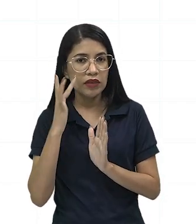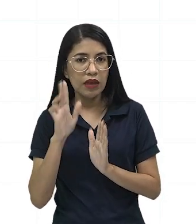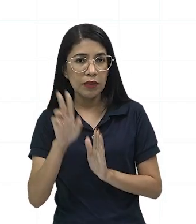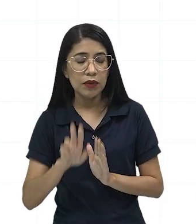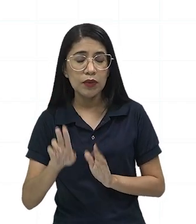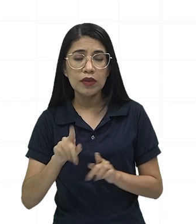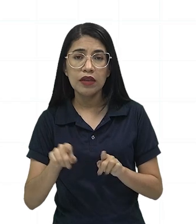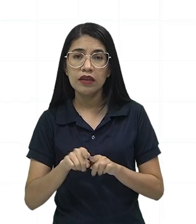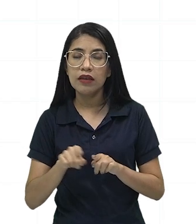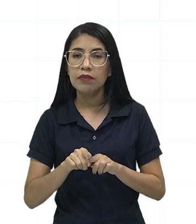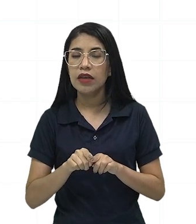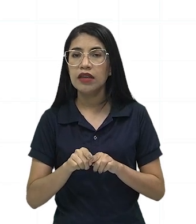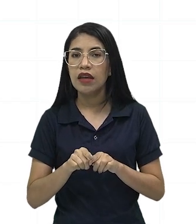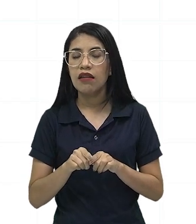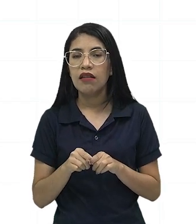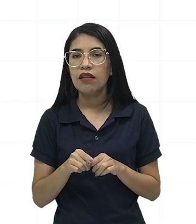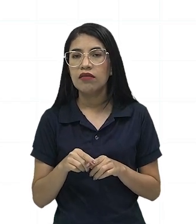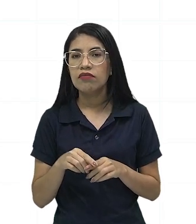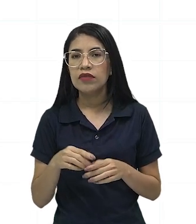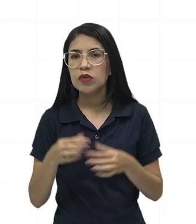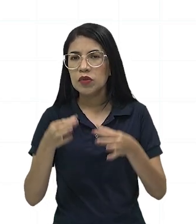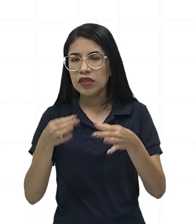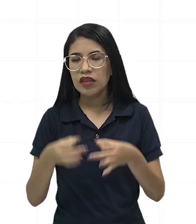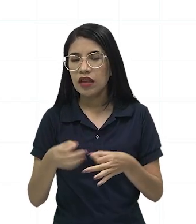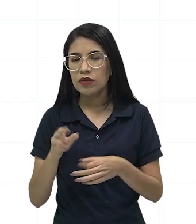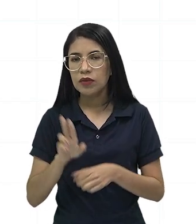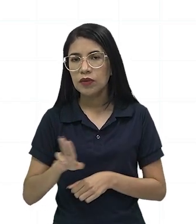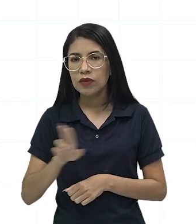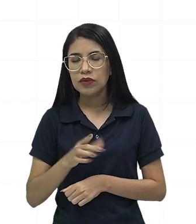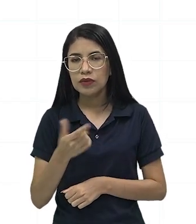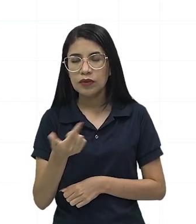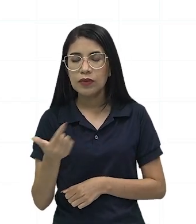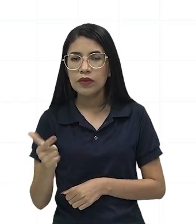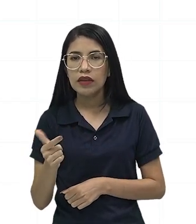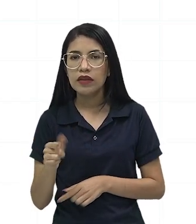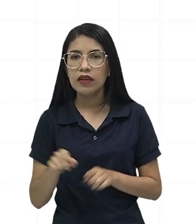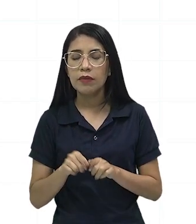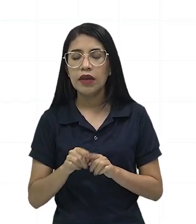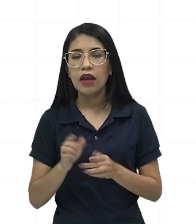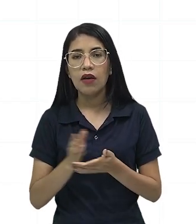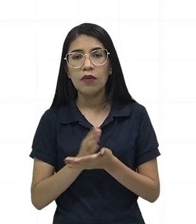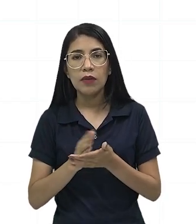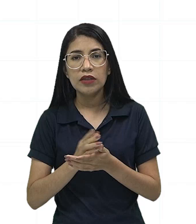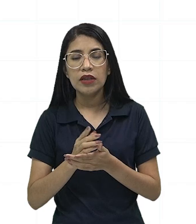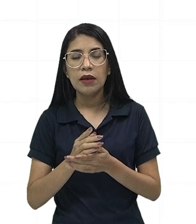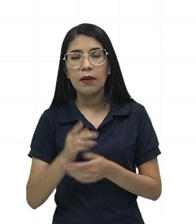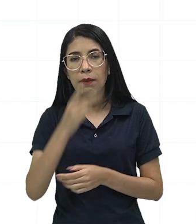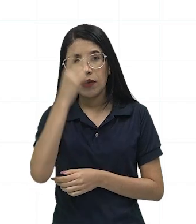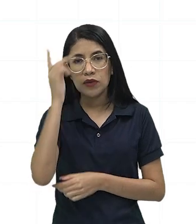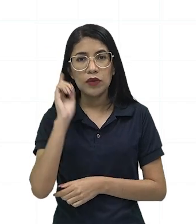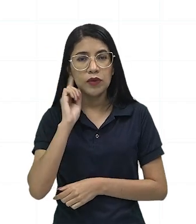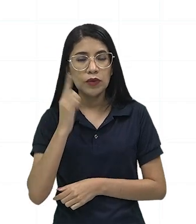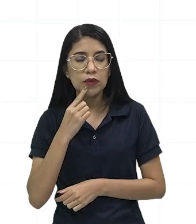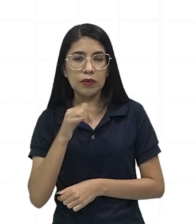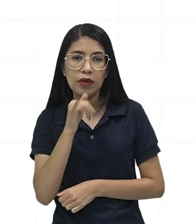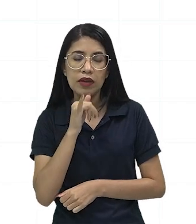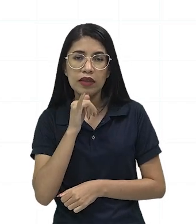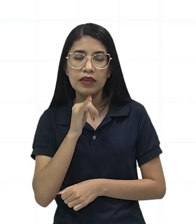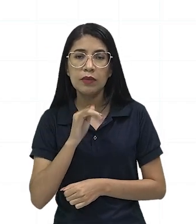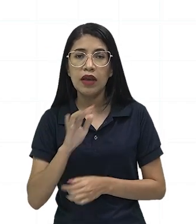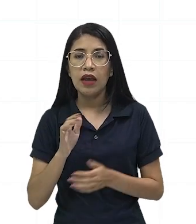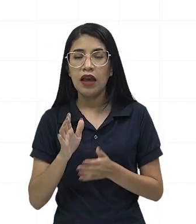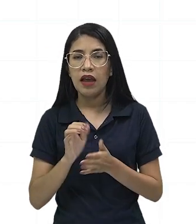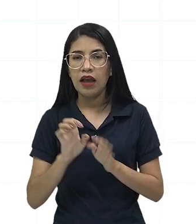conhecem ou que fazem de forma precária, ou também por pessoas surdas. Libras possui